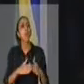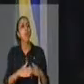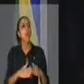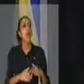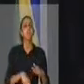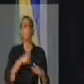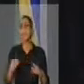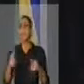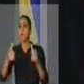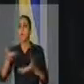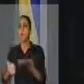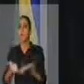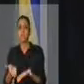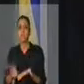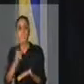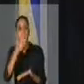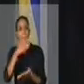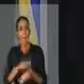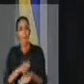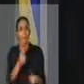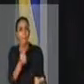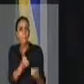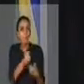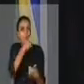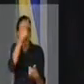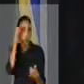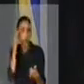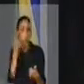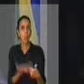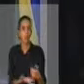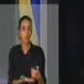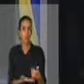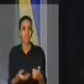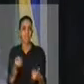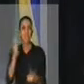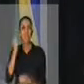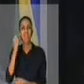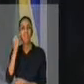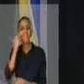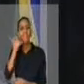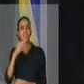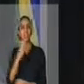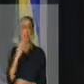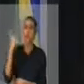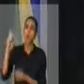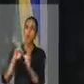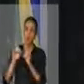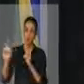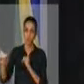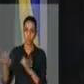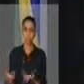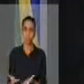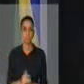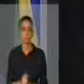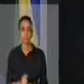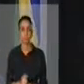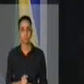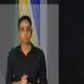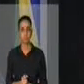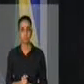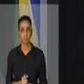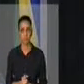serviços mais perto das pessoas, para que elas não tenham que fazer longas viagens para receber o tratamento. Aí está